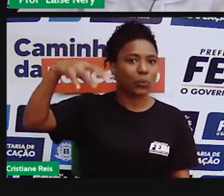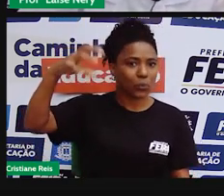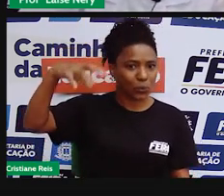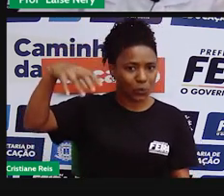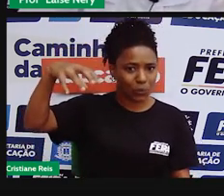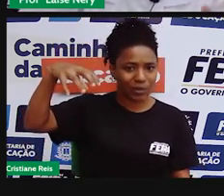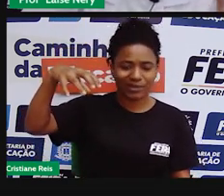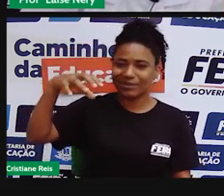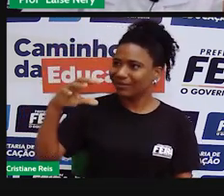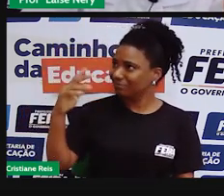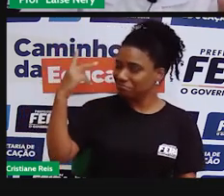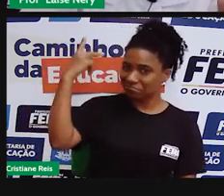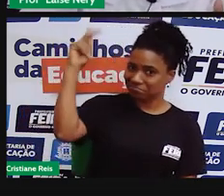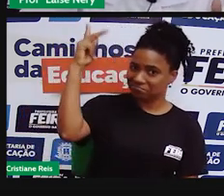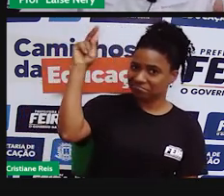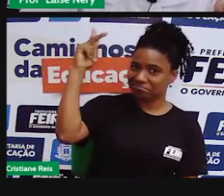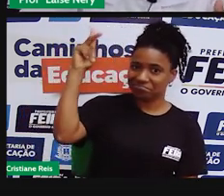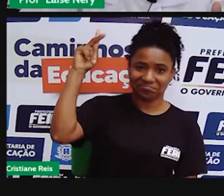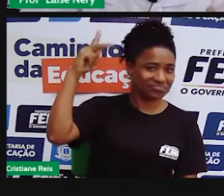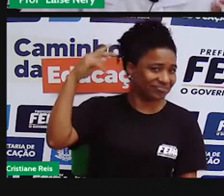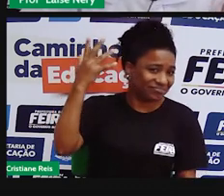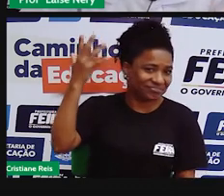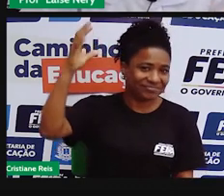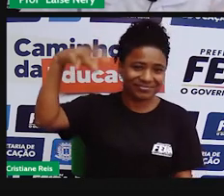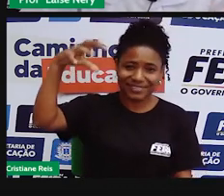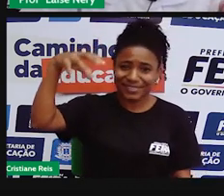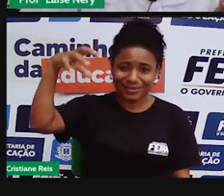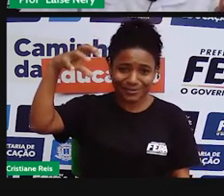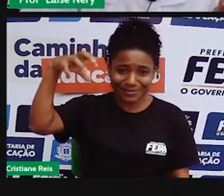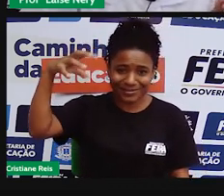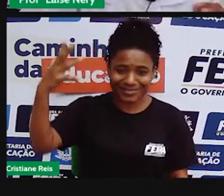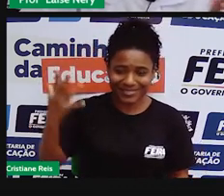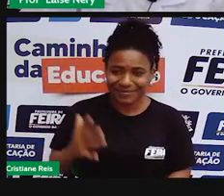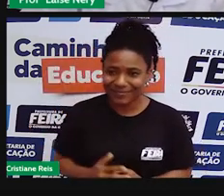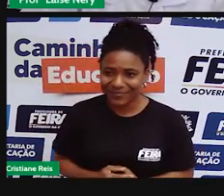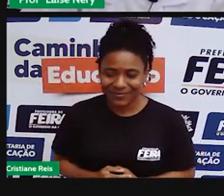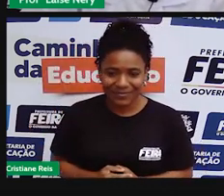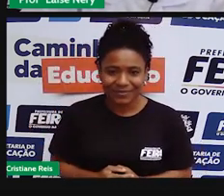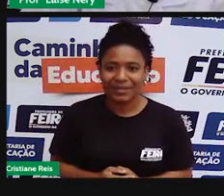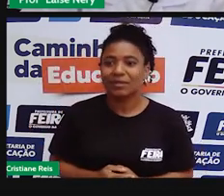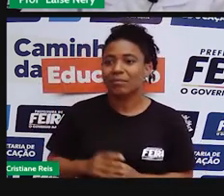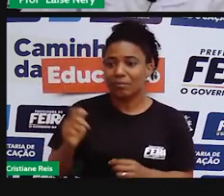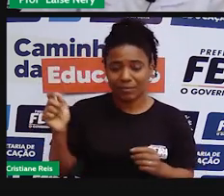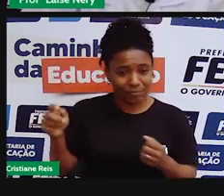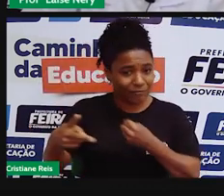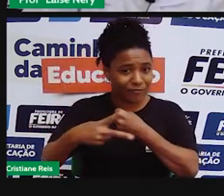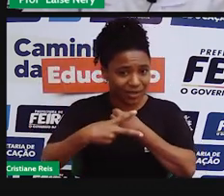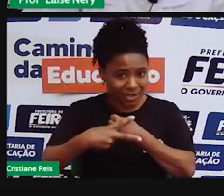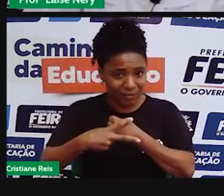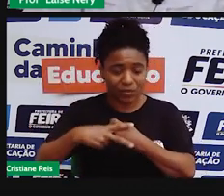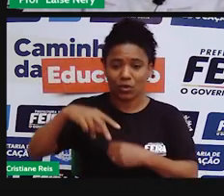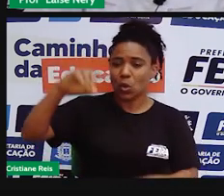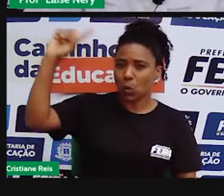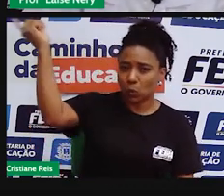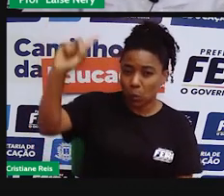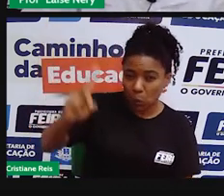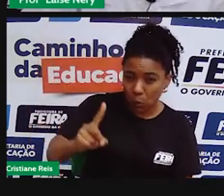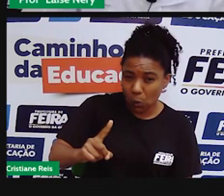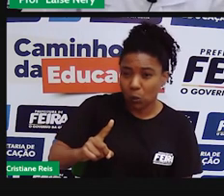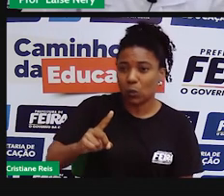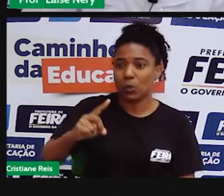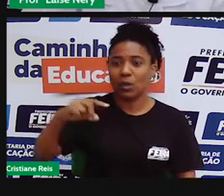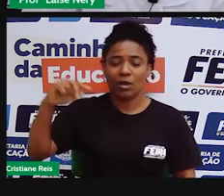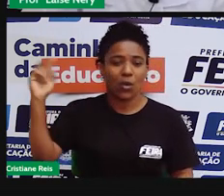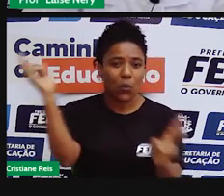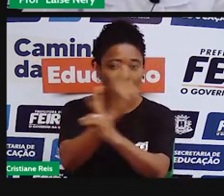choveu simplesmente chuveiro é um fenômeno da natureza mas essas palavras também são velhos chover trovejar lá